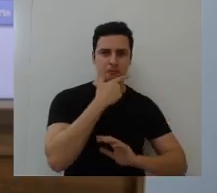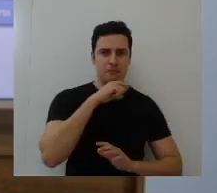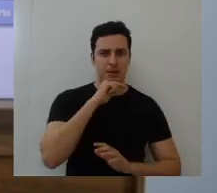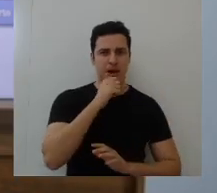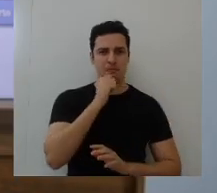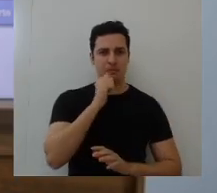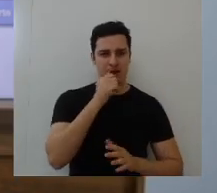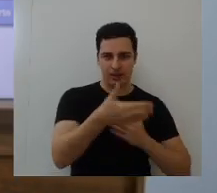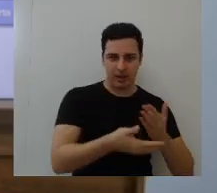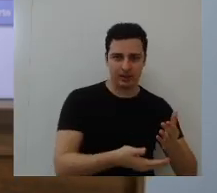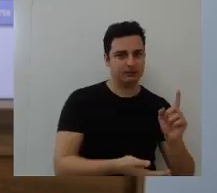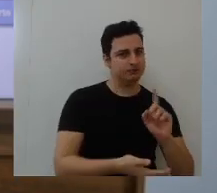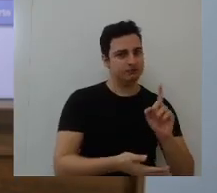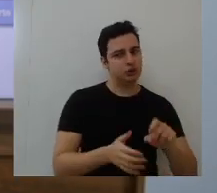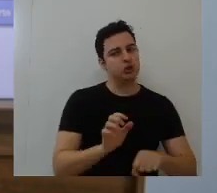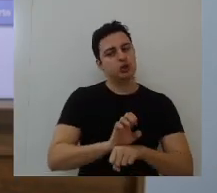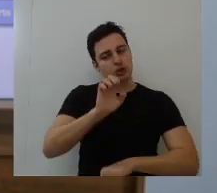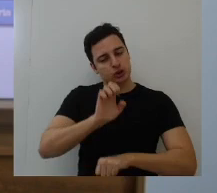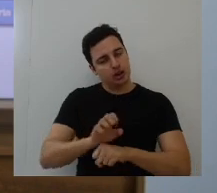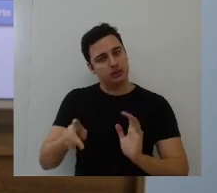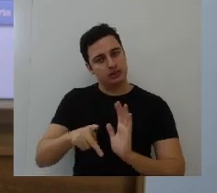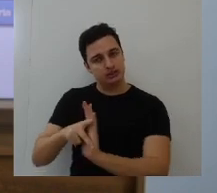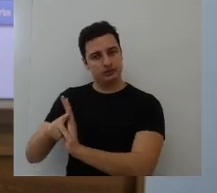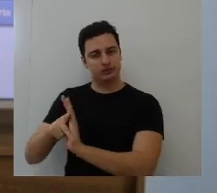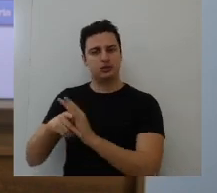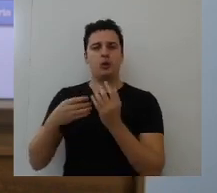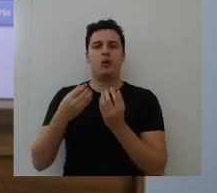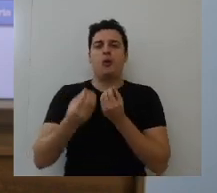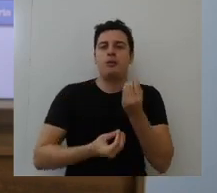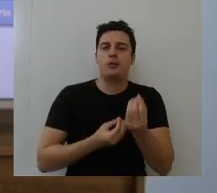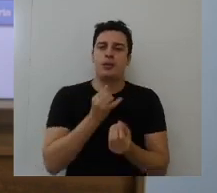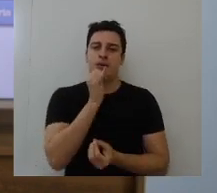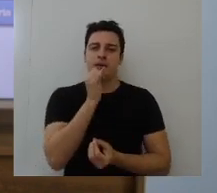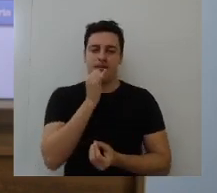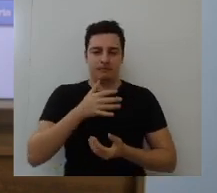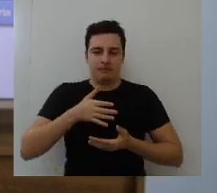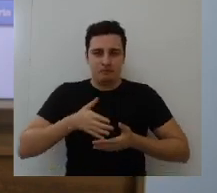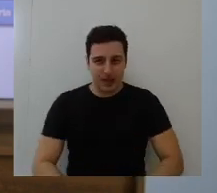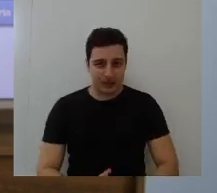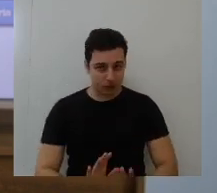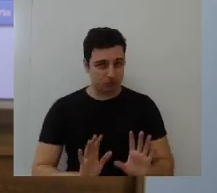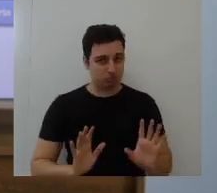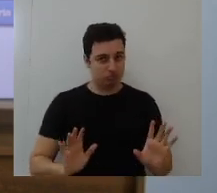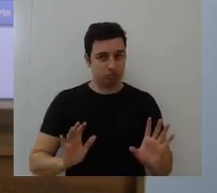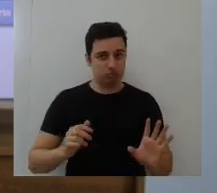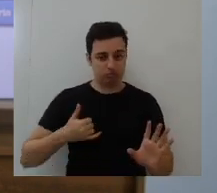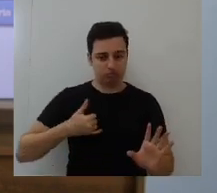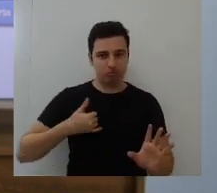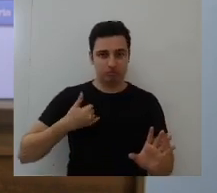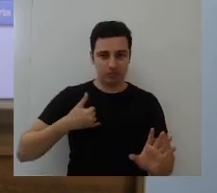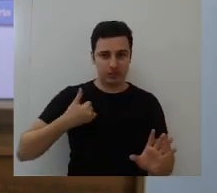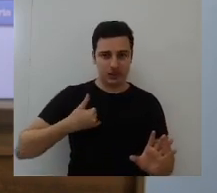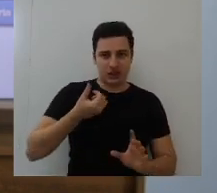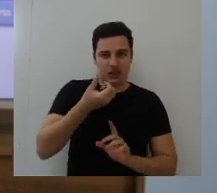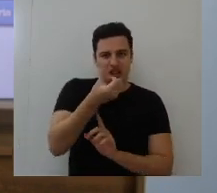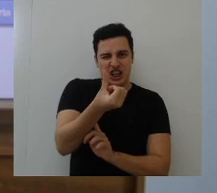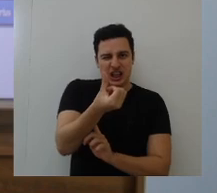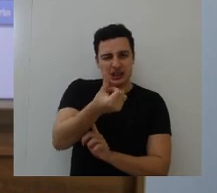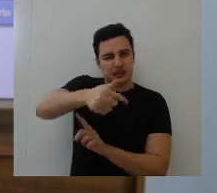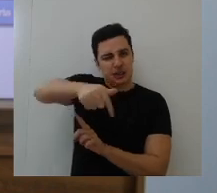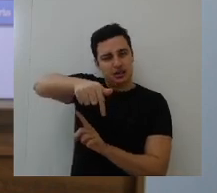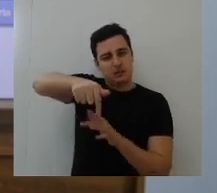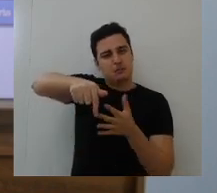né? A mãe tinha seu filho e a partir dos 6, 7 anos ele passava a ser propriedade do Estado, porque